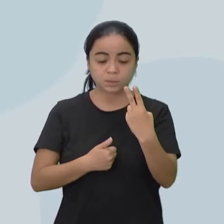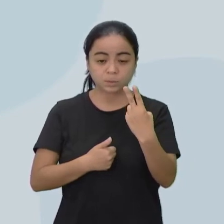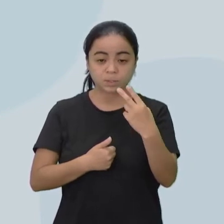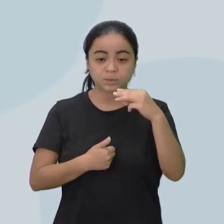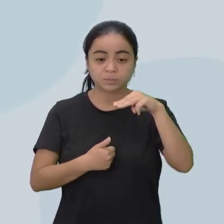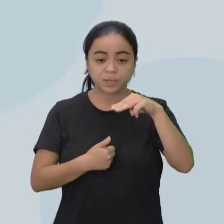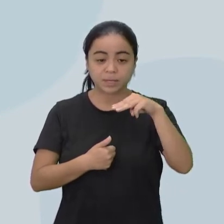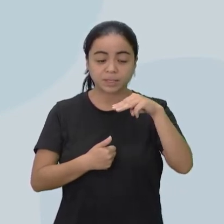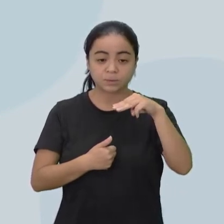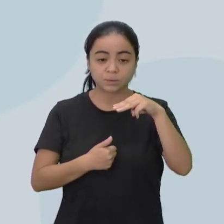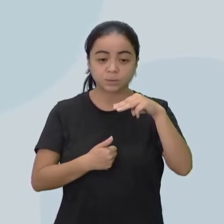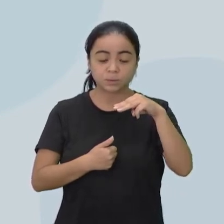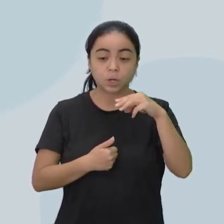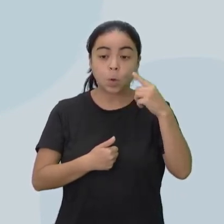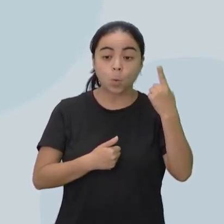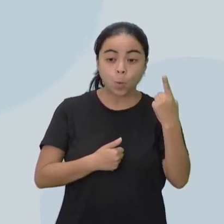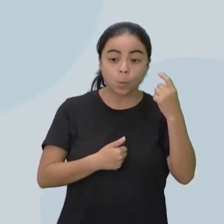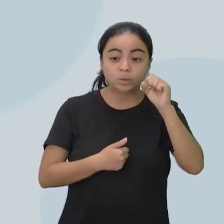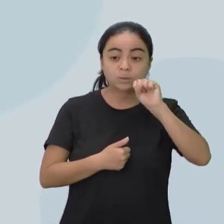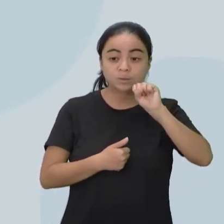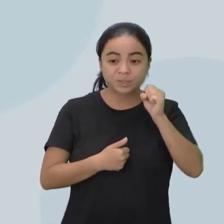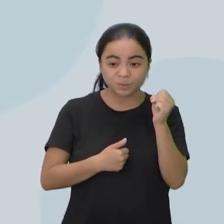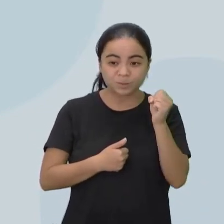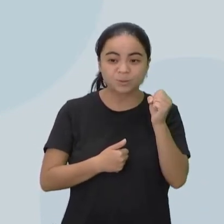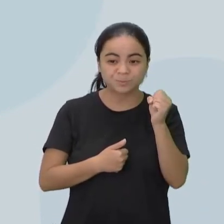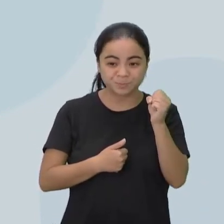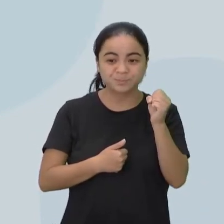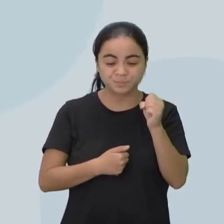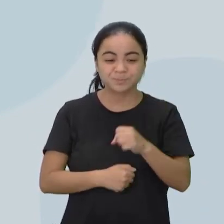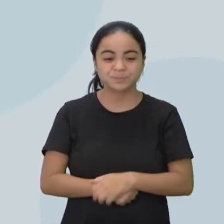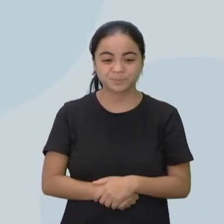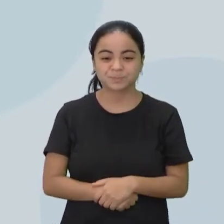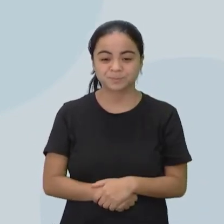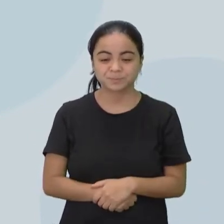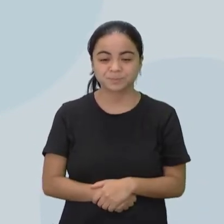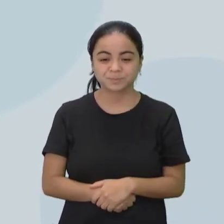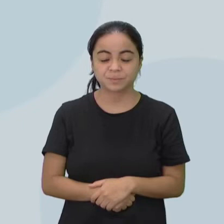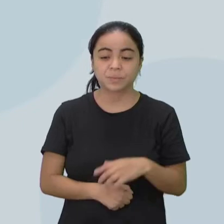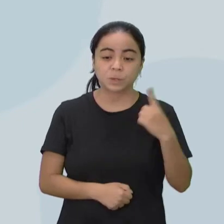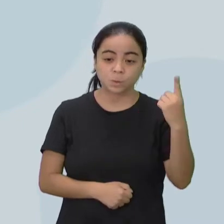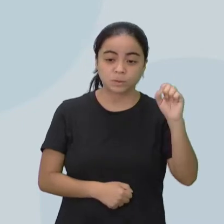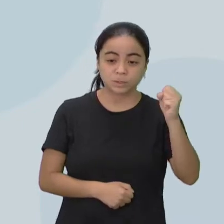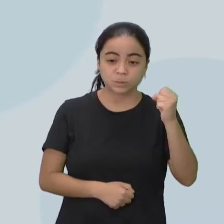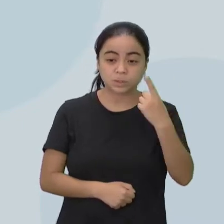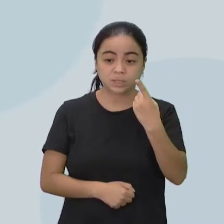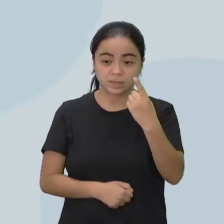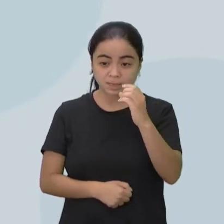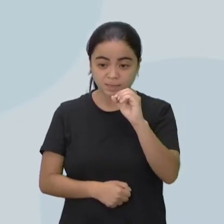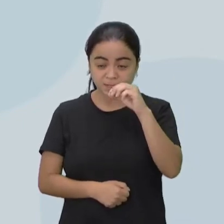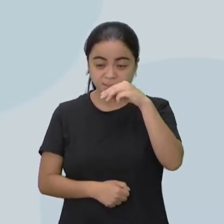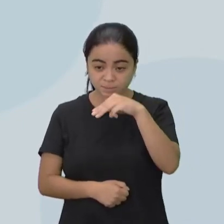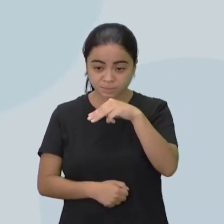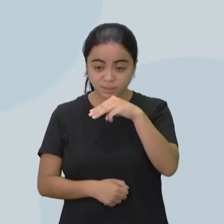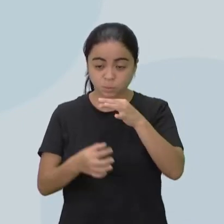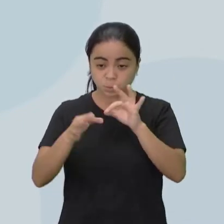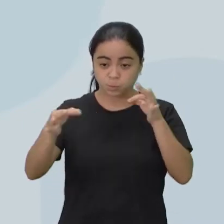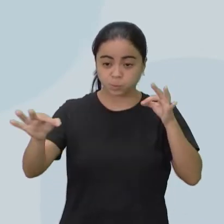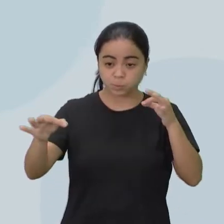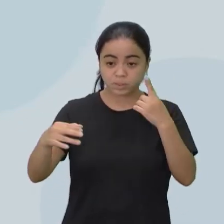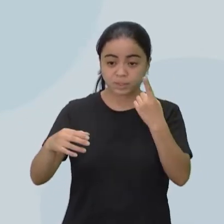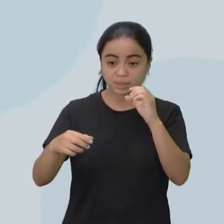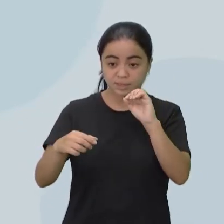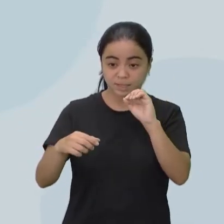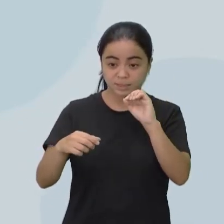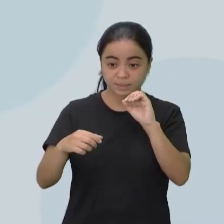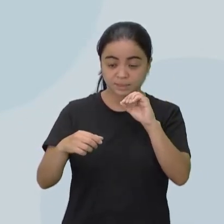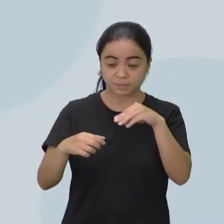10,42 metros a cada segundo que passa, tá bom? Em um segundo, 10,42 metros, né? Se